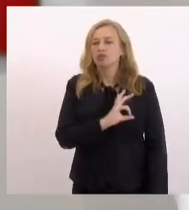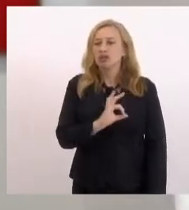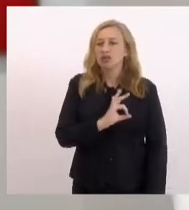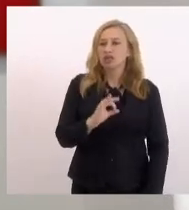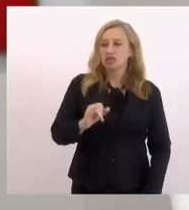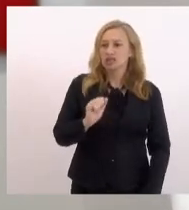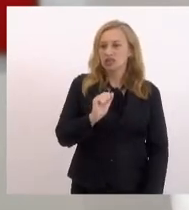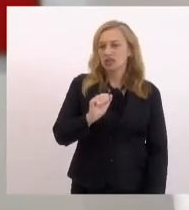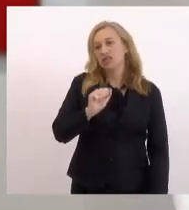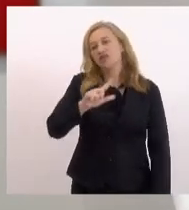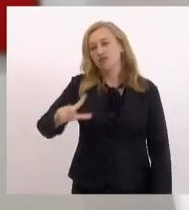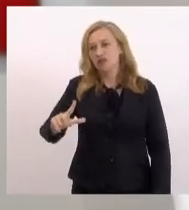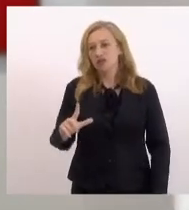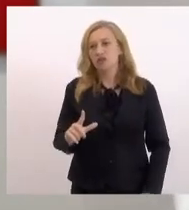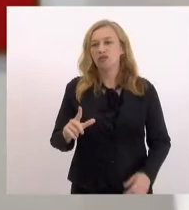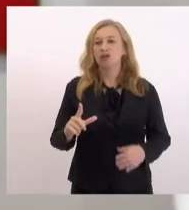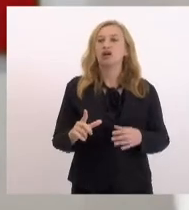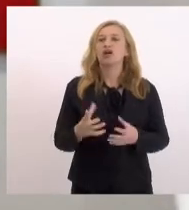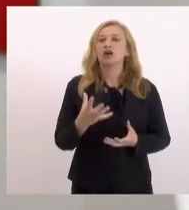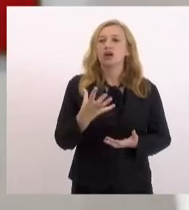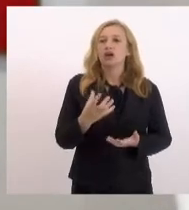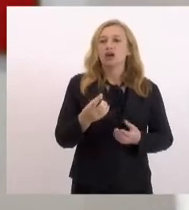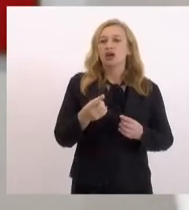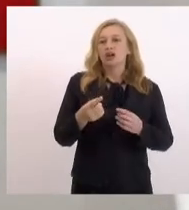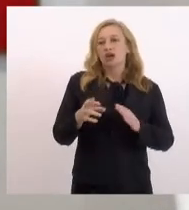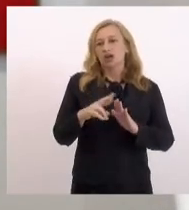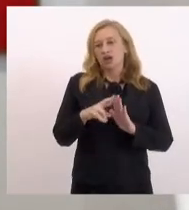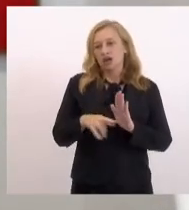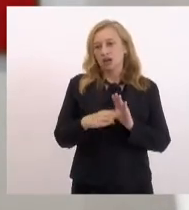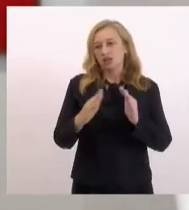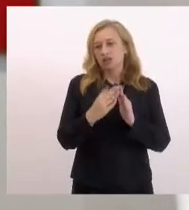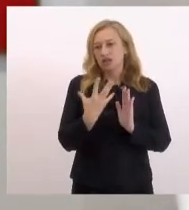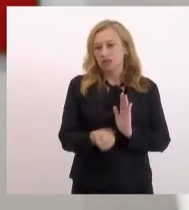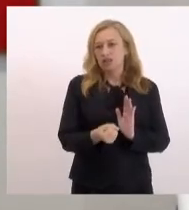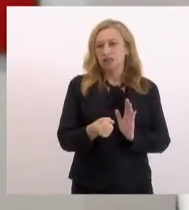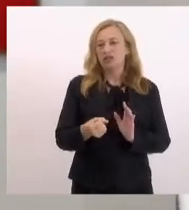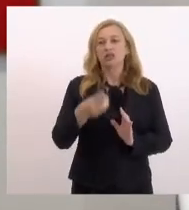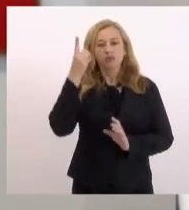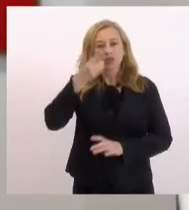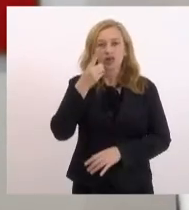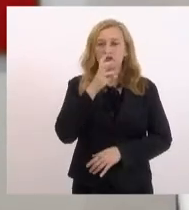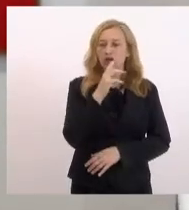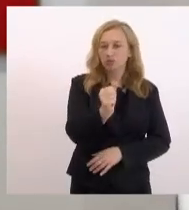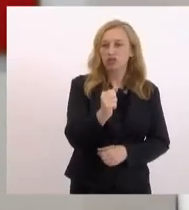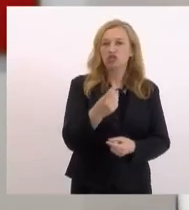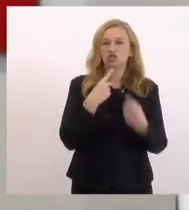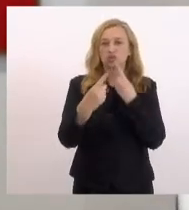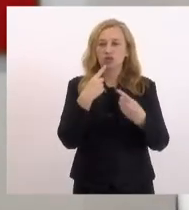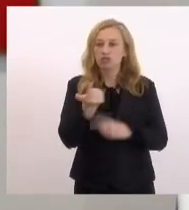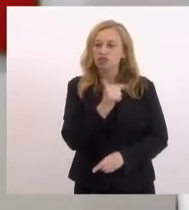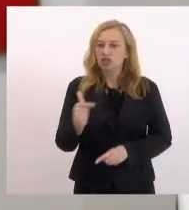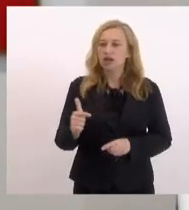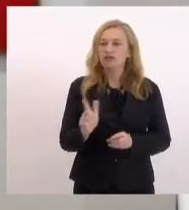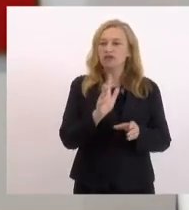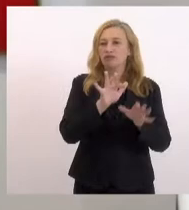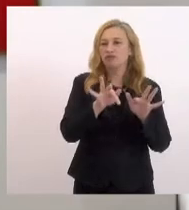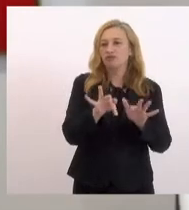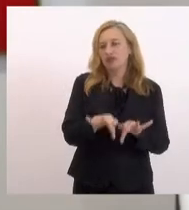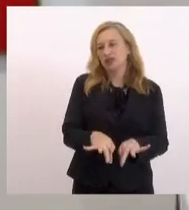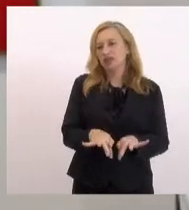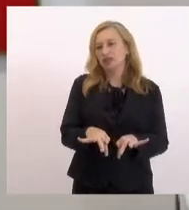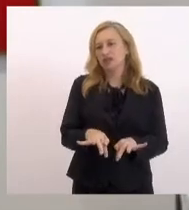Internas e Proporções Externas, favorável, relator deputado Rodrigo Amorim. Em discussão, não havendo quem queira discutir, encerrada a